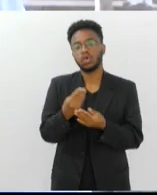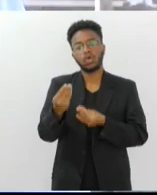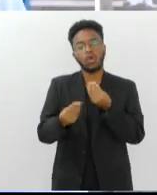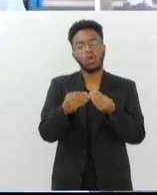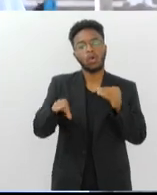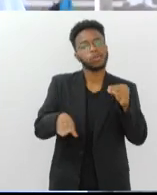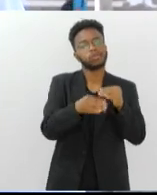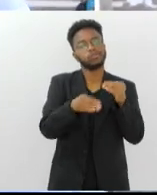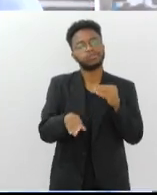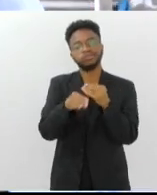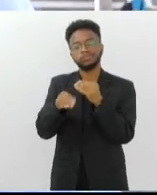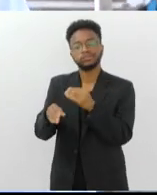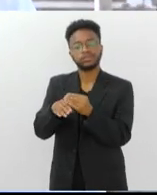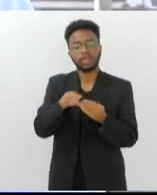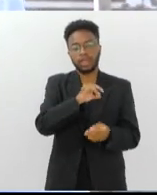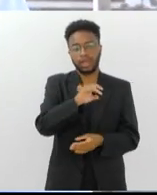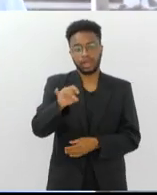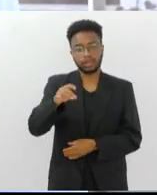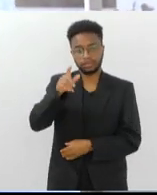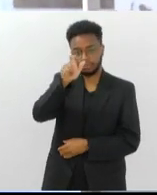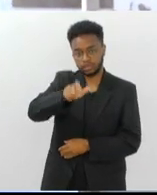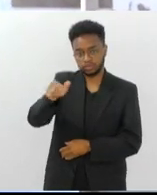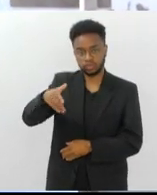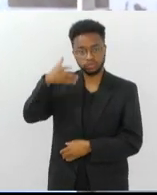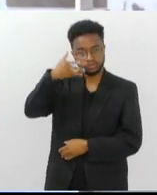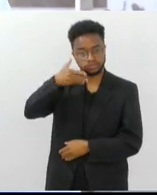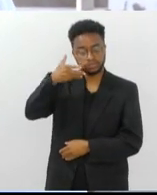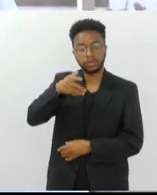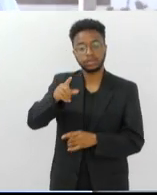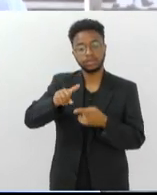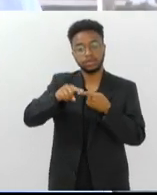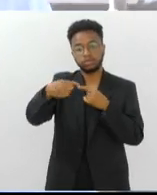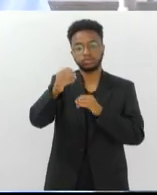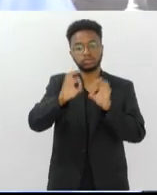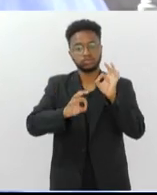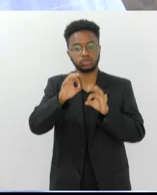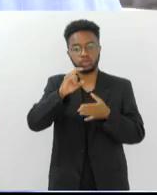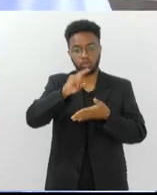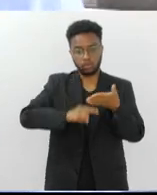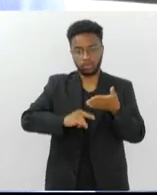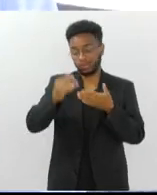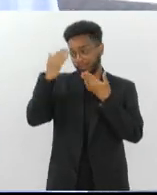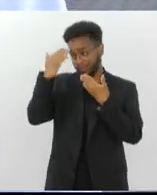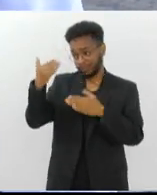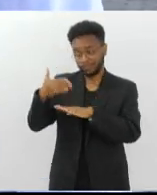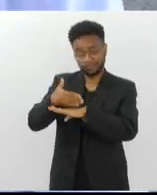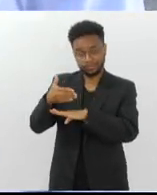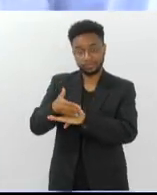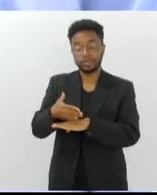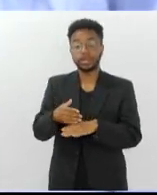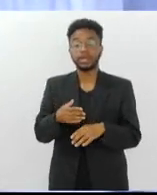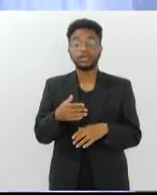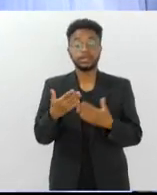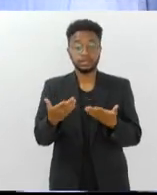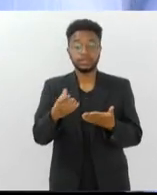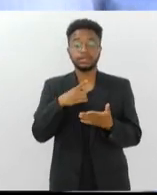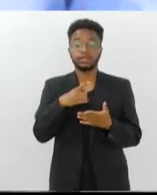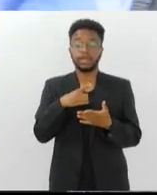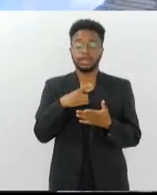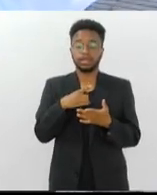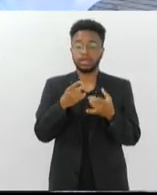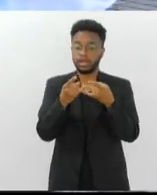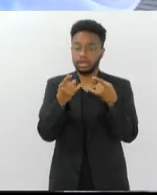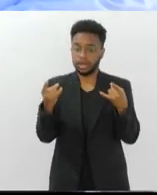contribuições dos panelistas e vamos elaborar esse documento. André, muito obrigado pela sua participação. Vicente, ainda tem ingresso disponível